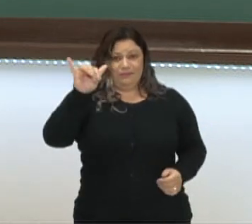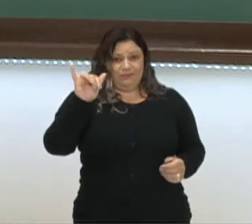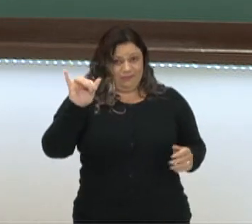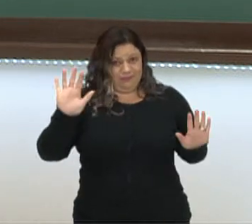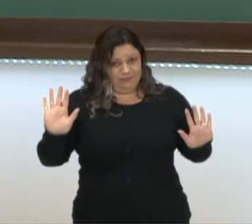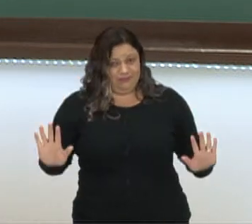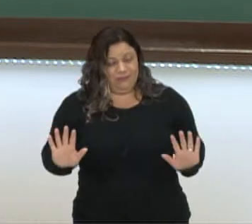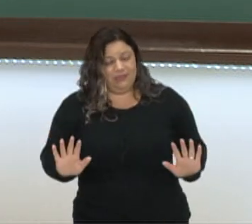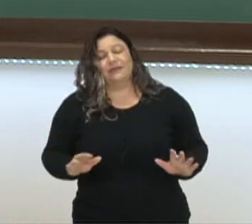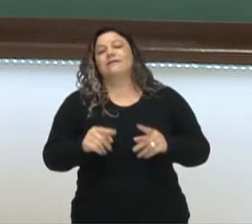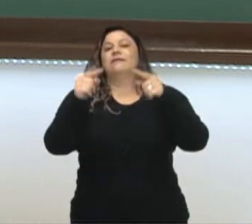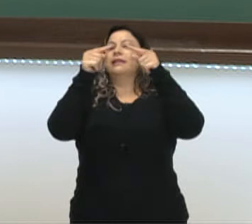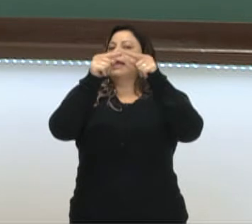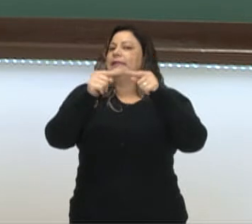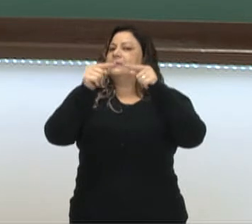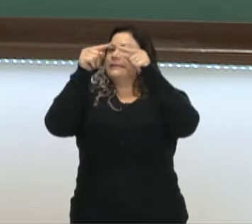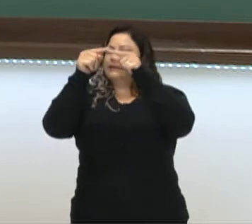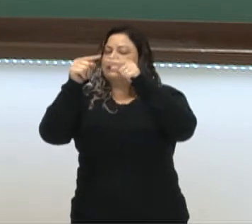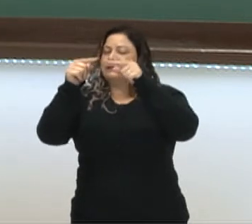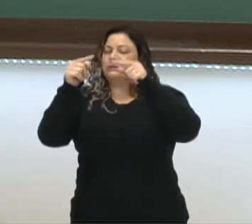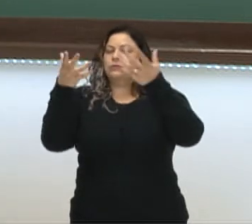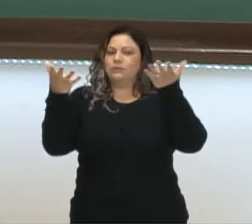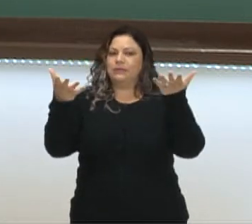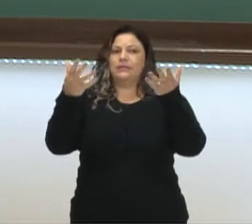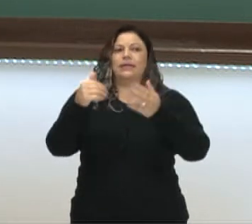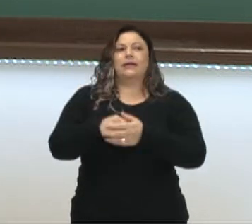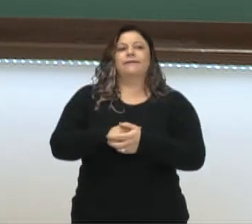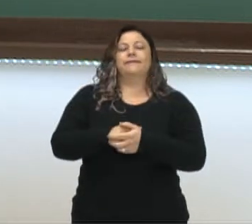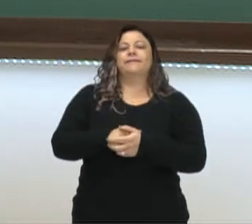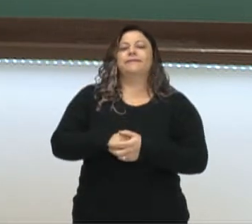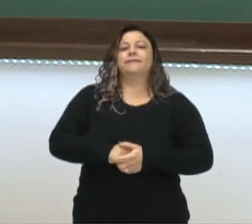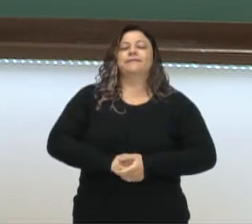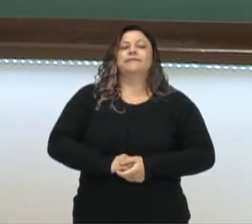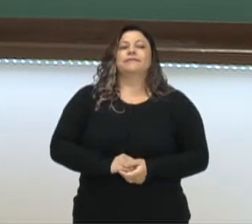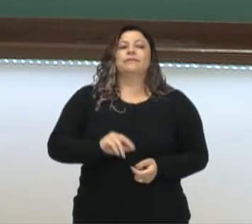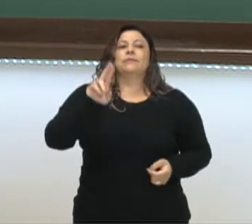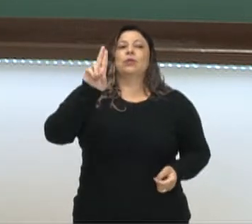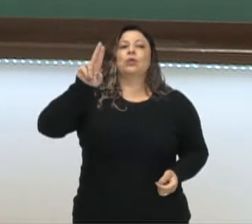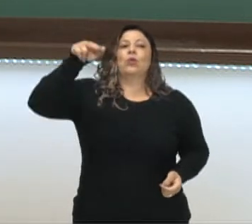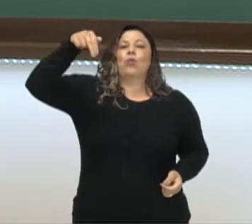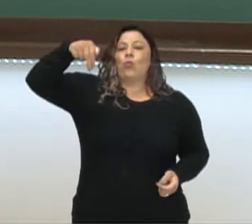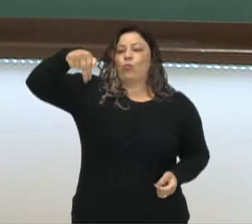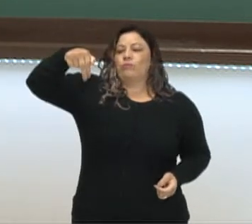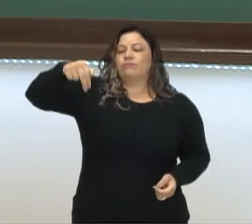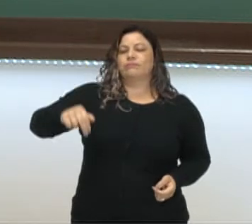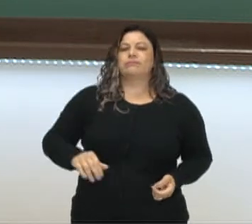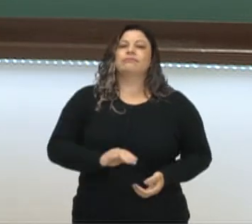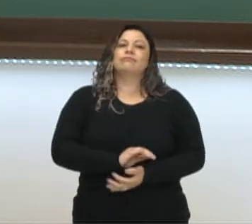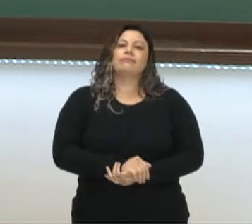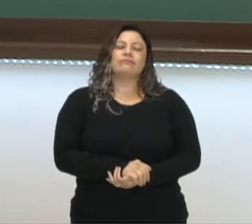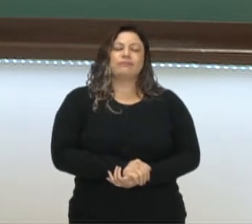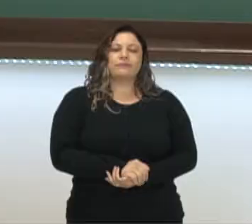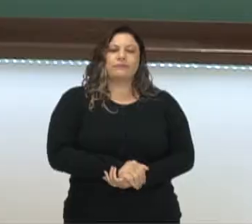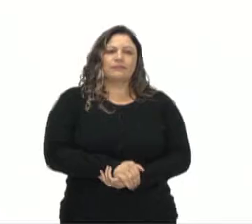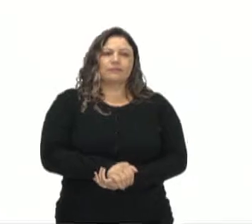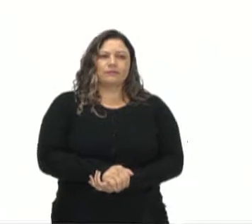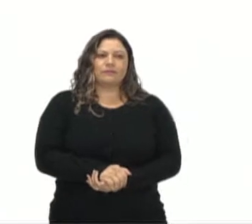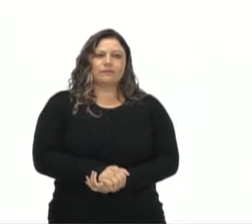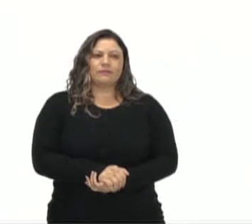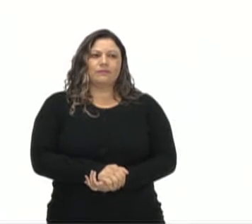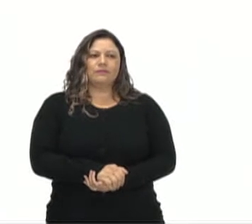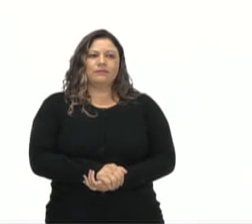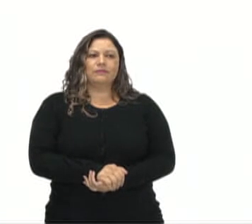problema, ali nós temos o empréstimo do masculino, un arma, ok?